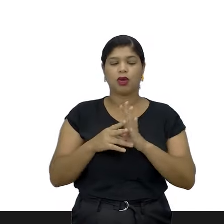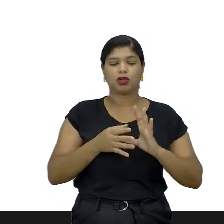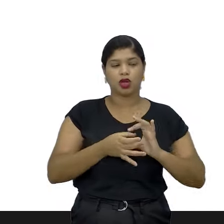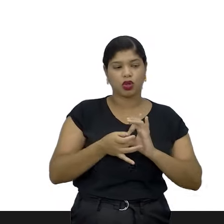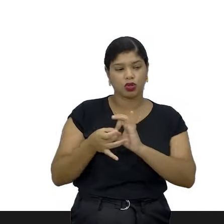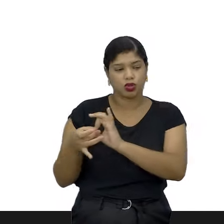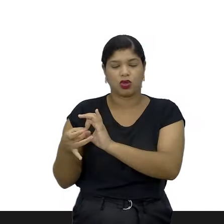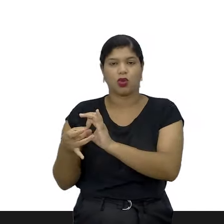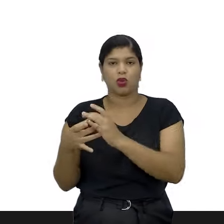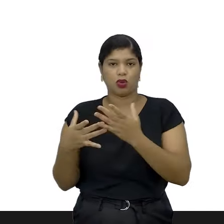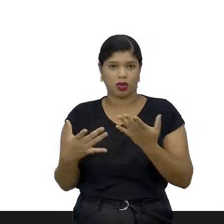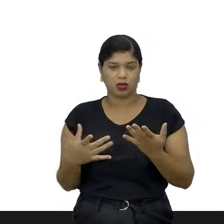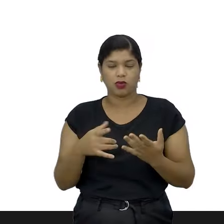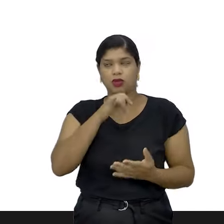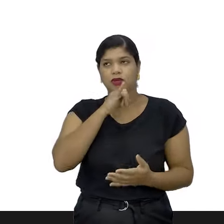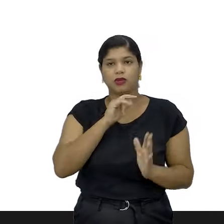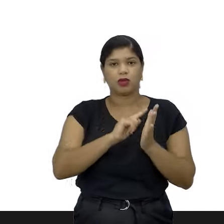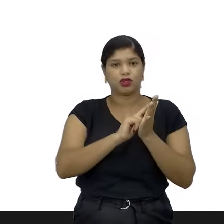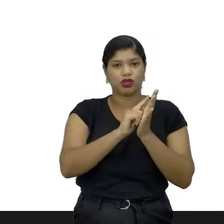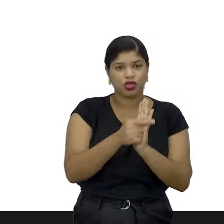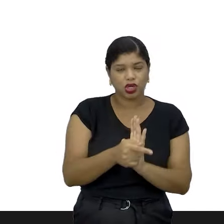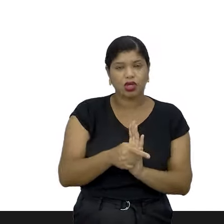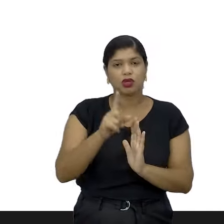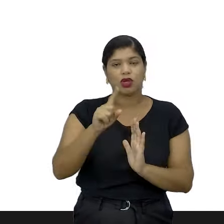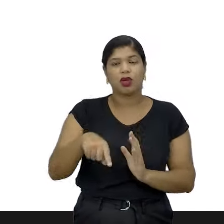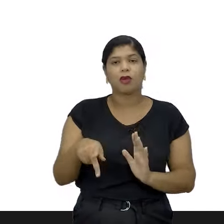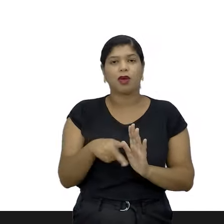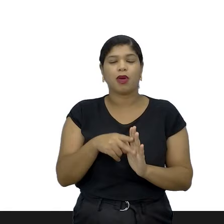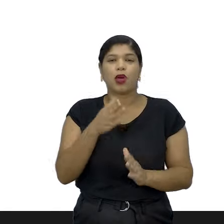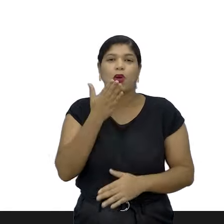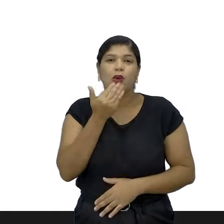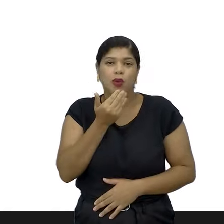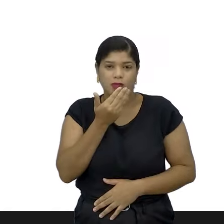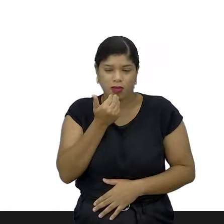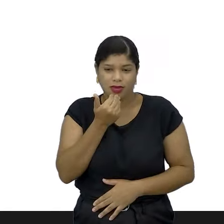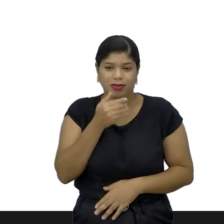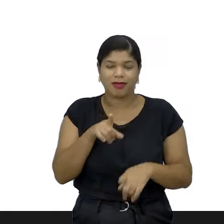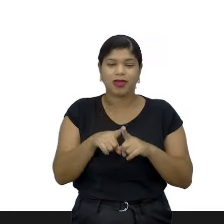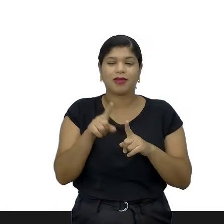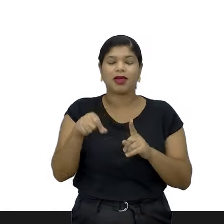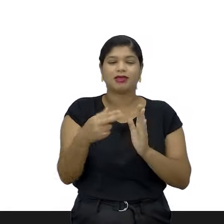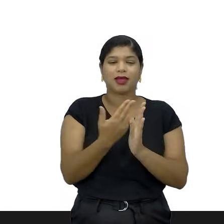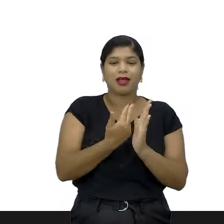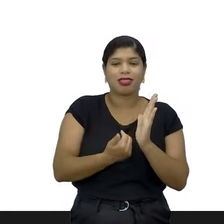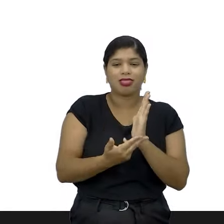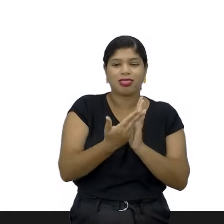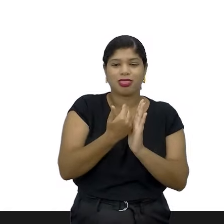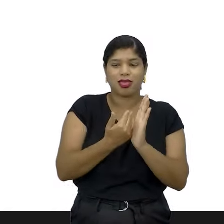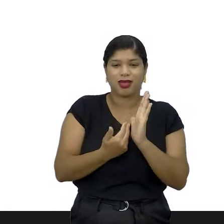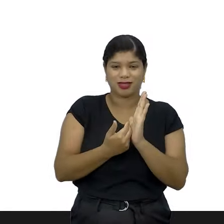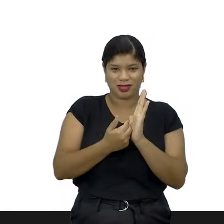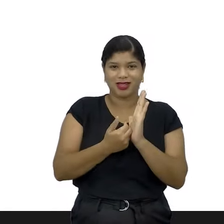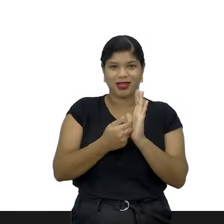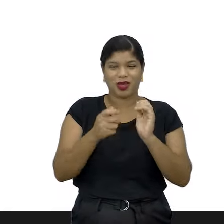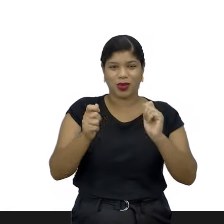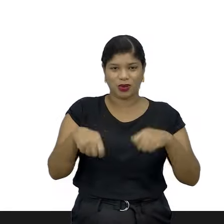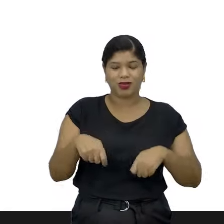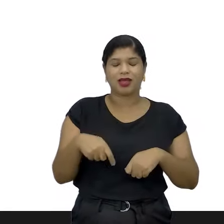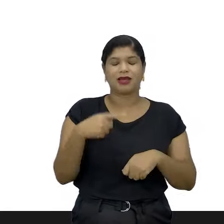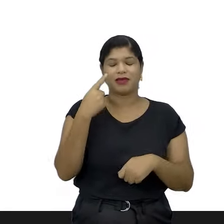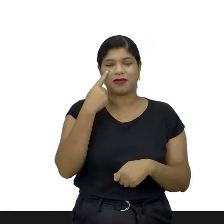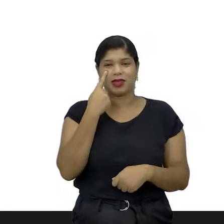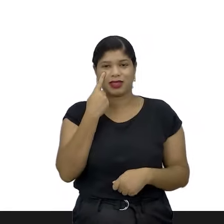né, sobre o gênero receita culinária, e também produzirão um desenho para a receita que coletaram